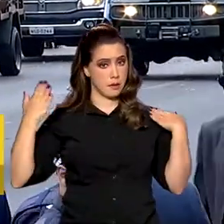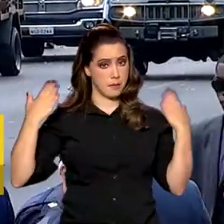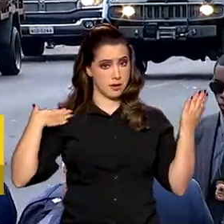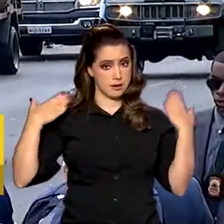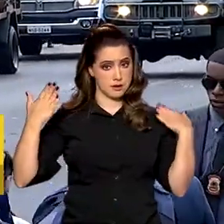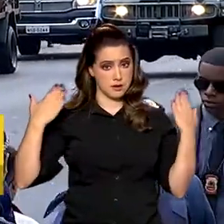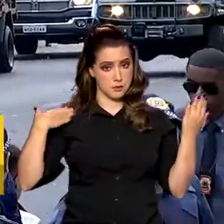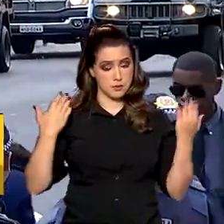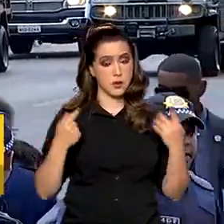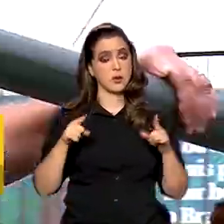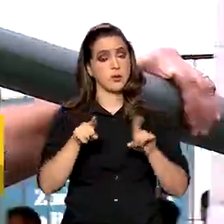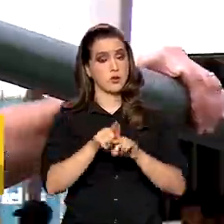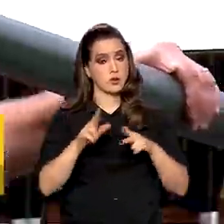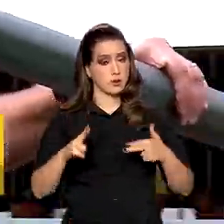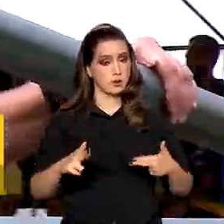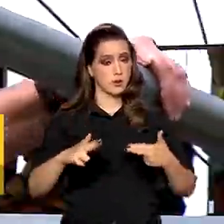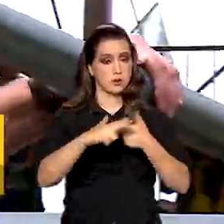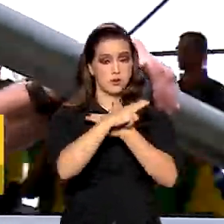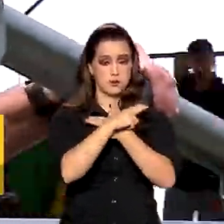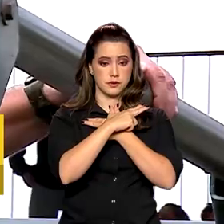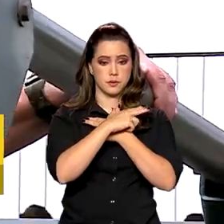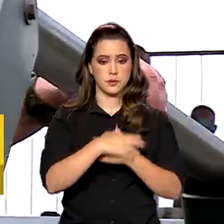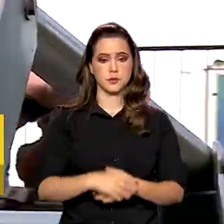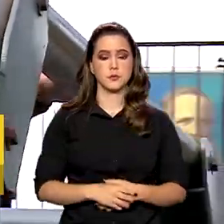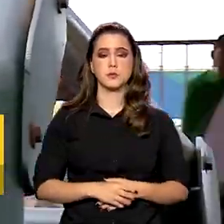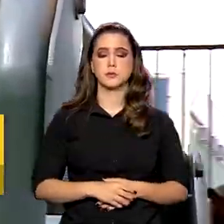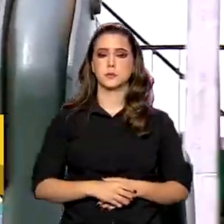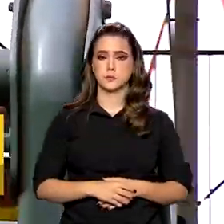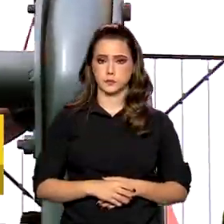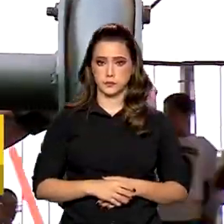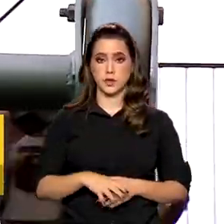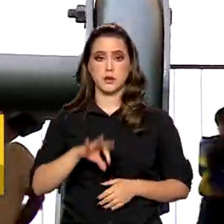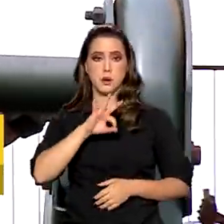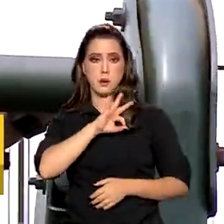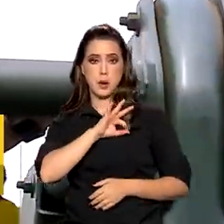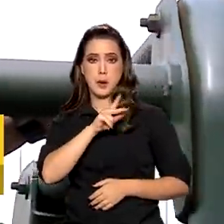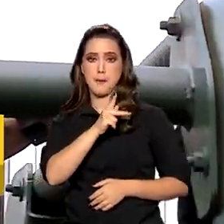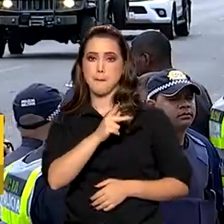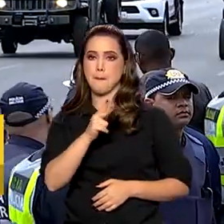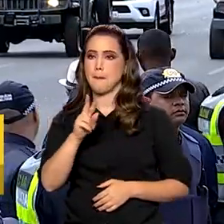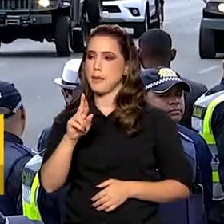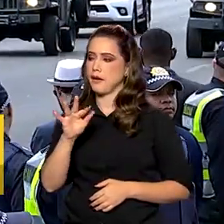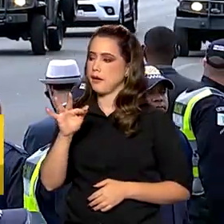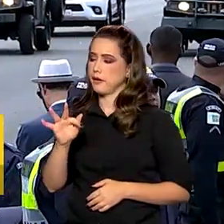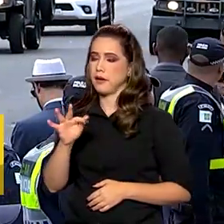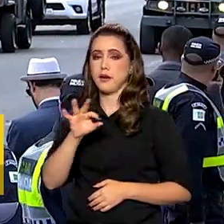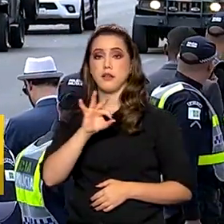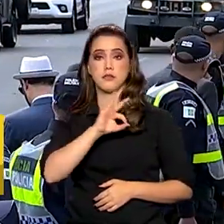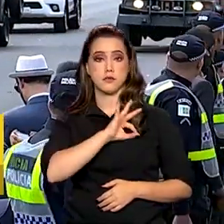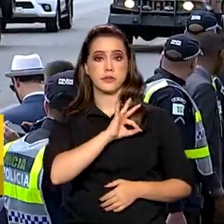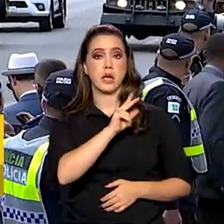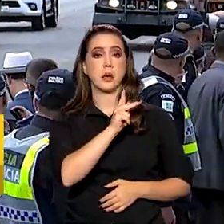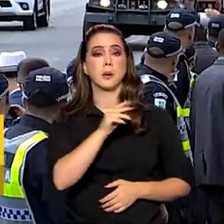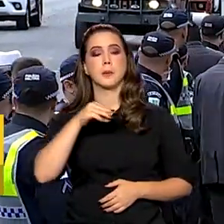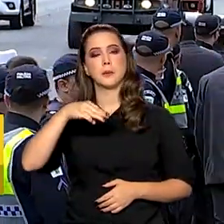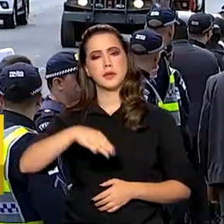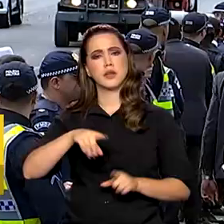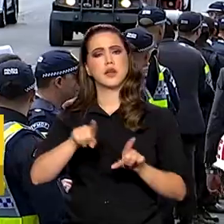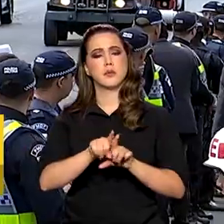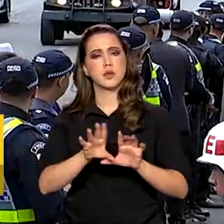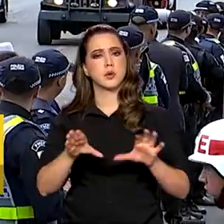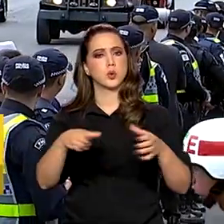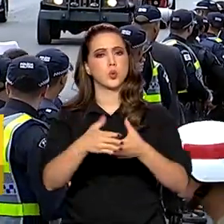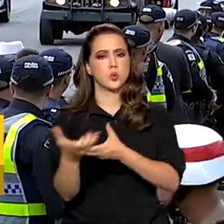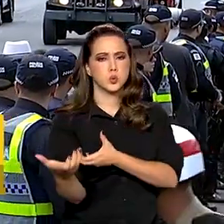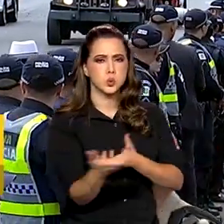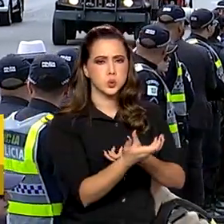Exército Brasileiro, da Força Aérea Brasileira, da Polícia Rodoviária Federal, da Polícia Militar e do Corpo de Bombeiros do Distrito